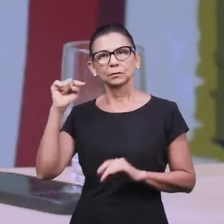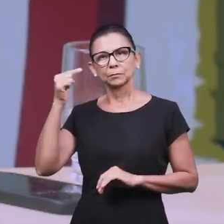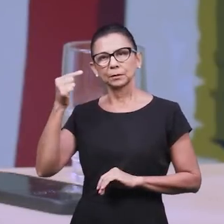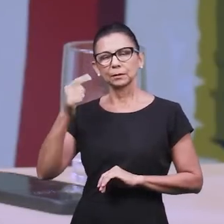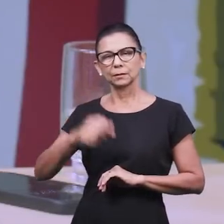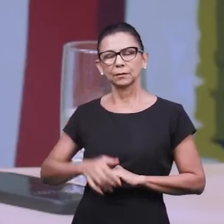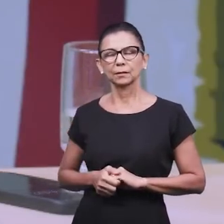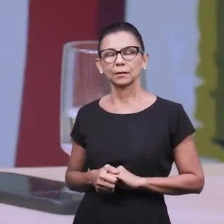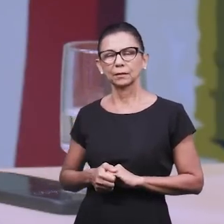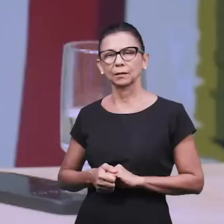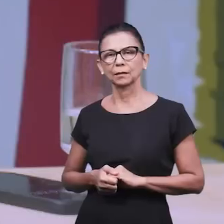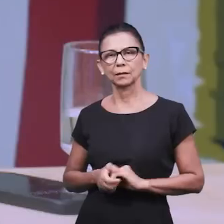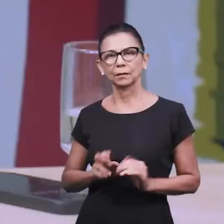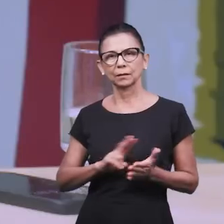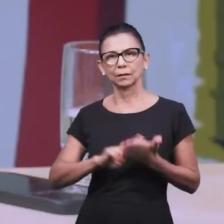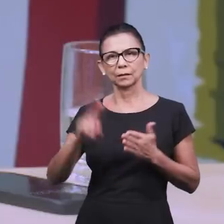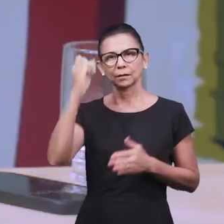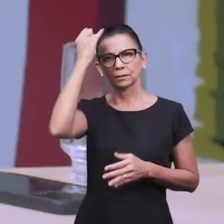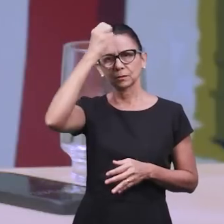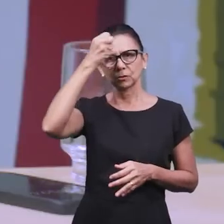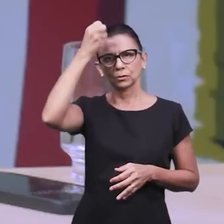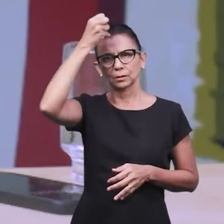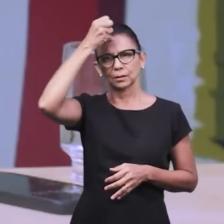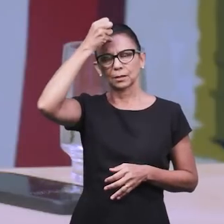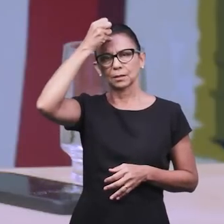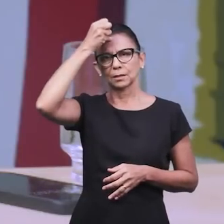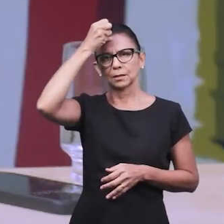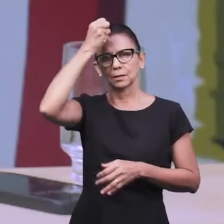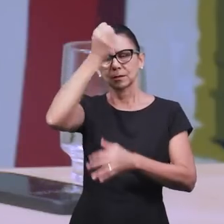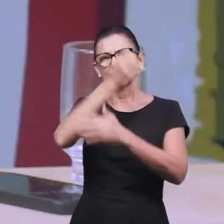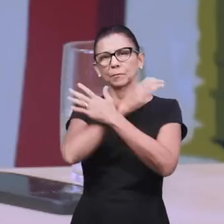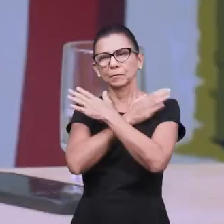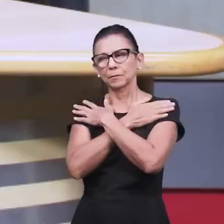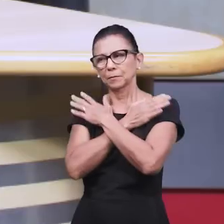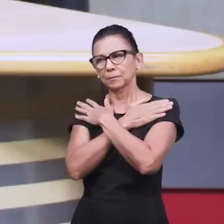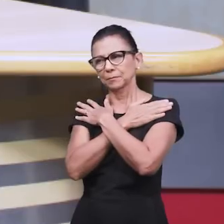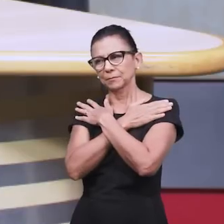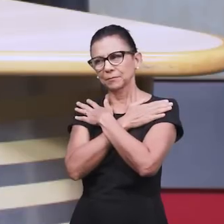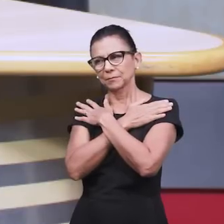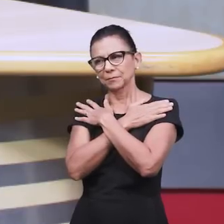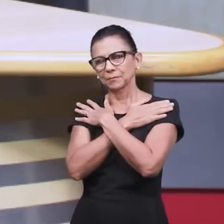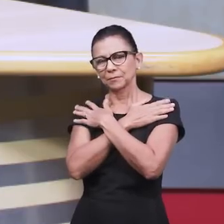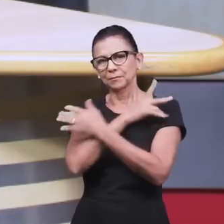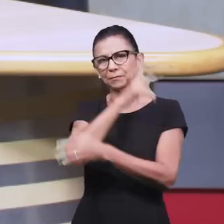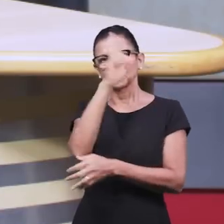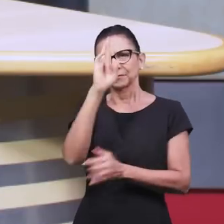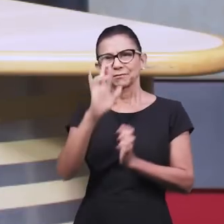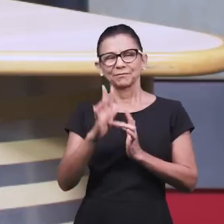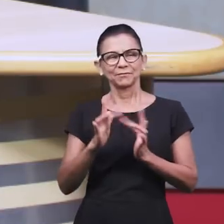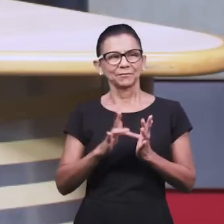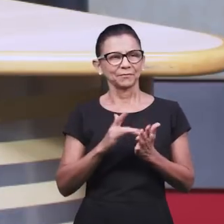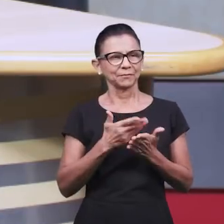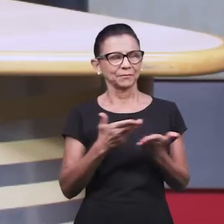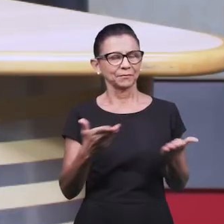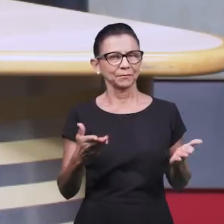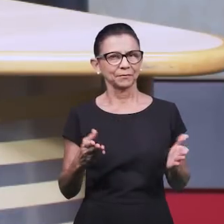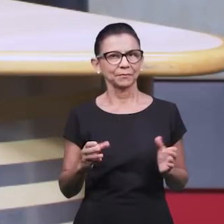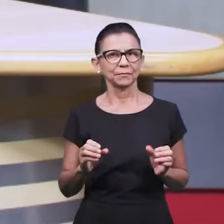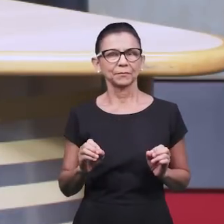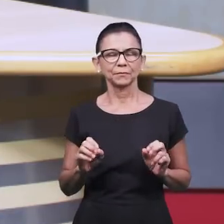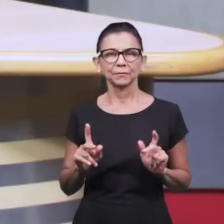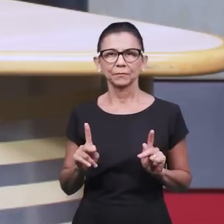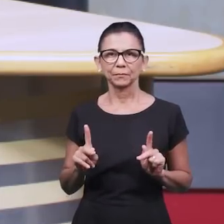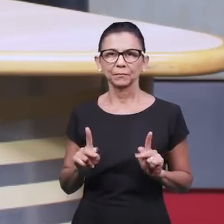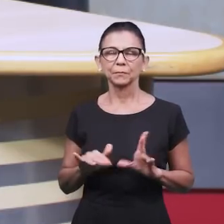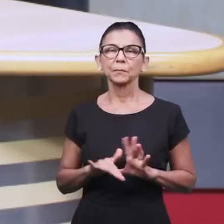próximas semanas, tratando da carta de Judas. Um abraço. A paz do Senhor. Paz do Senhor, Deus. Muito